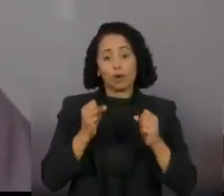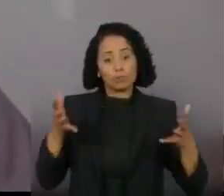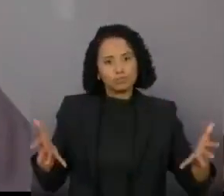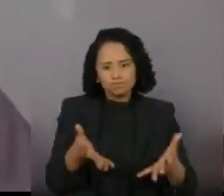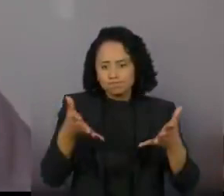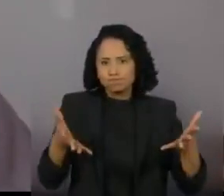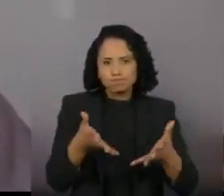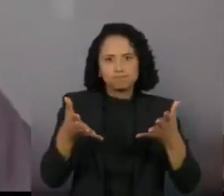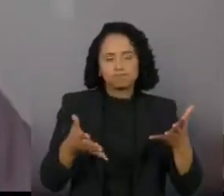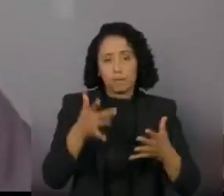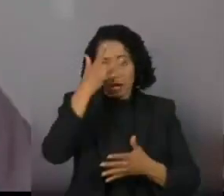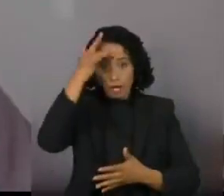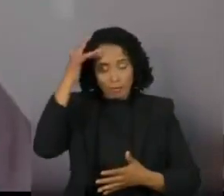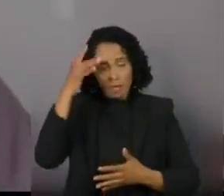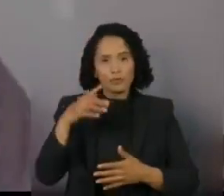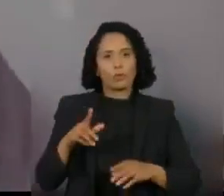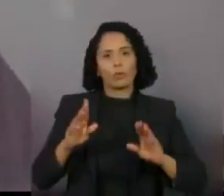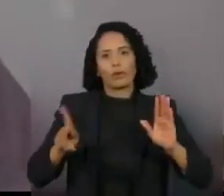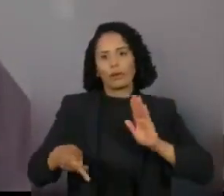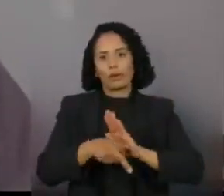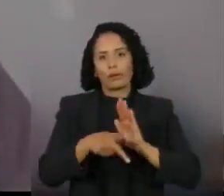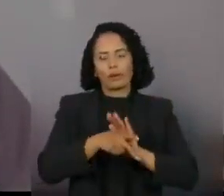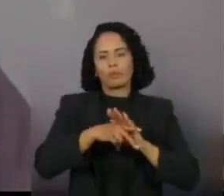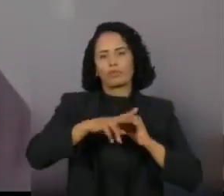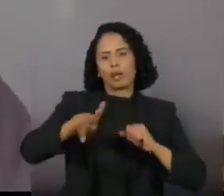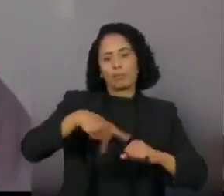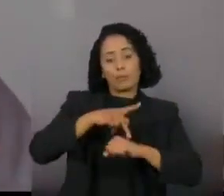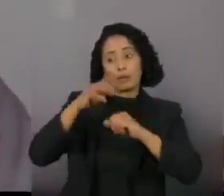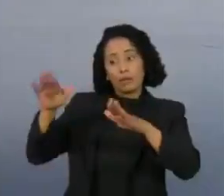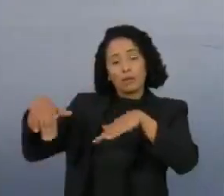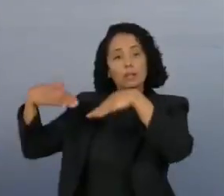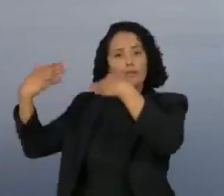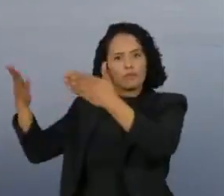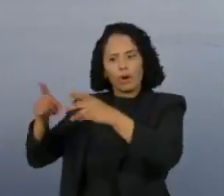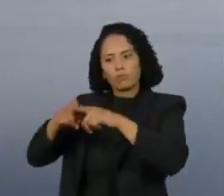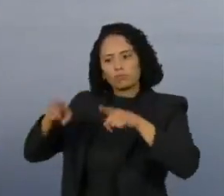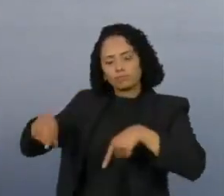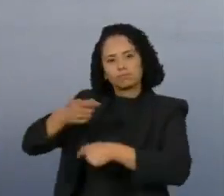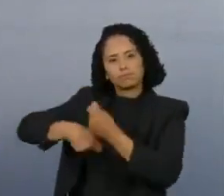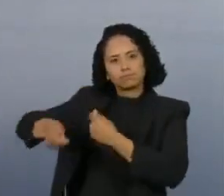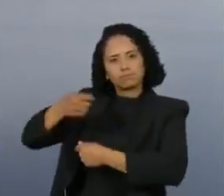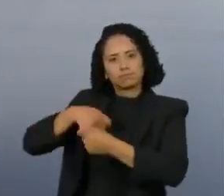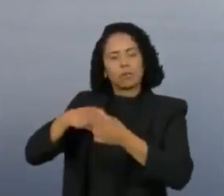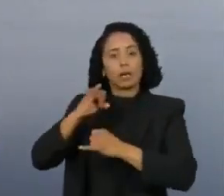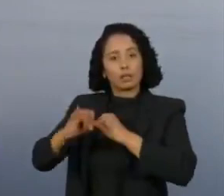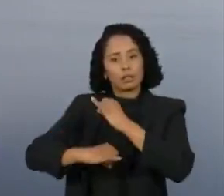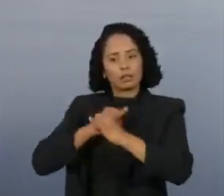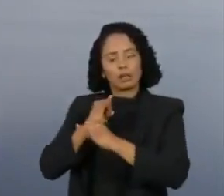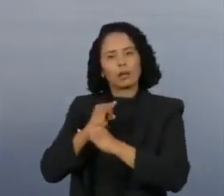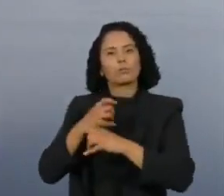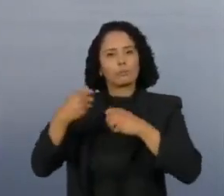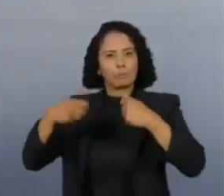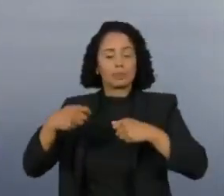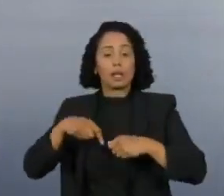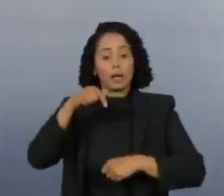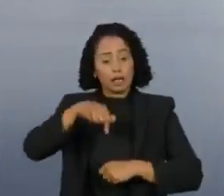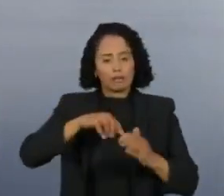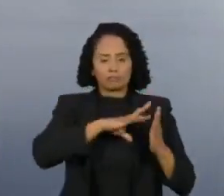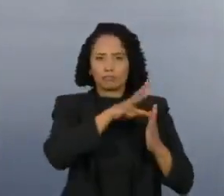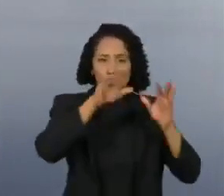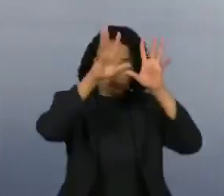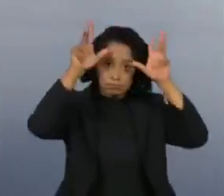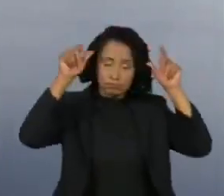acesso a mercados domésticos e internacionais para os produtos da região. A conectividade à internet é muito mais baixa na região amazônica do que